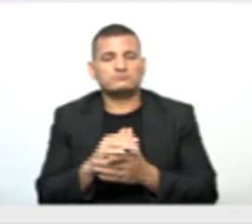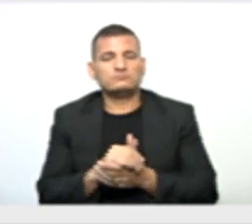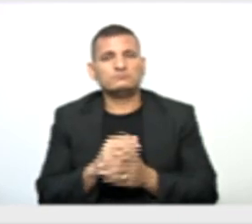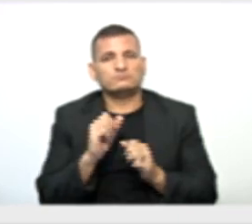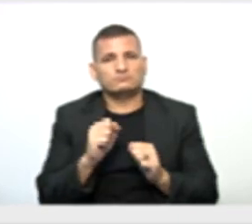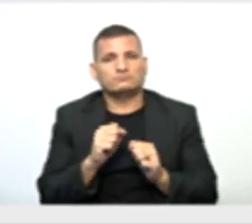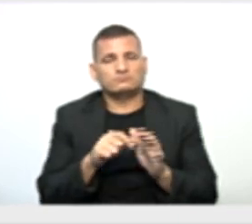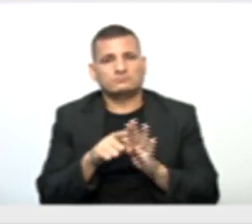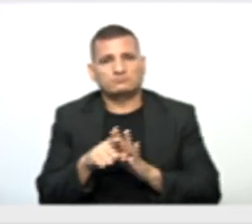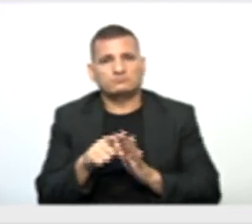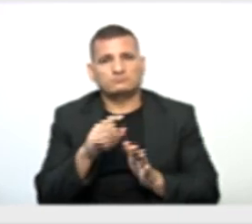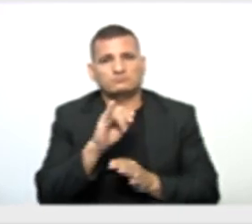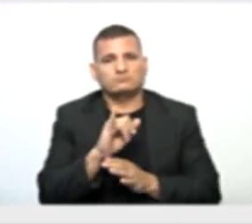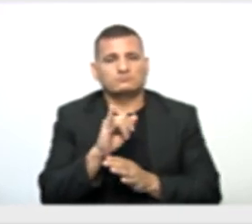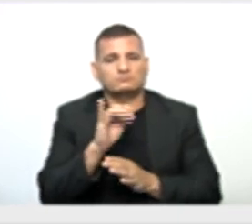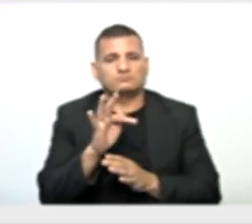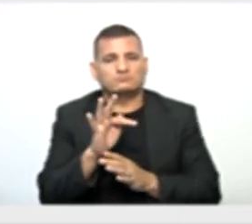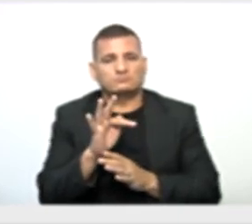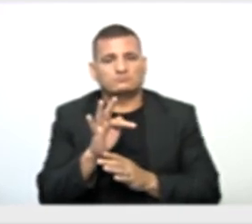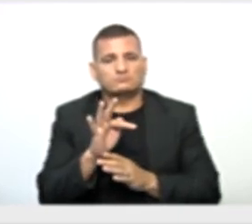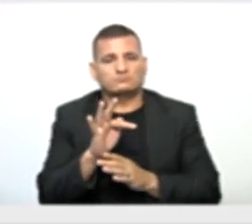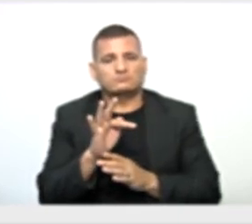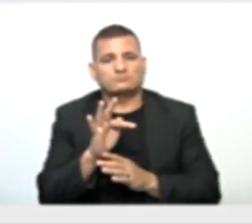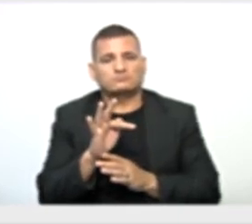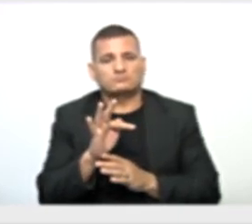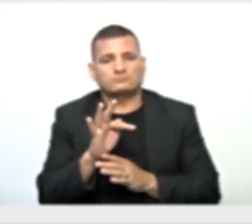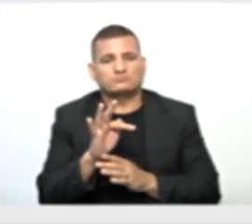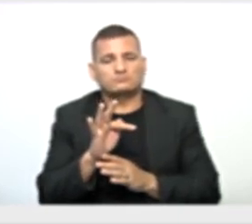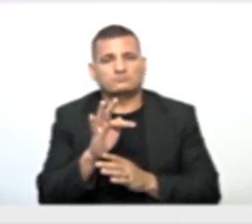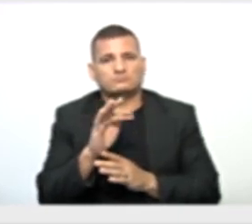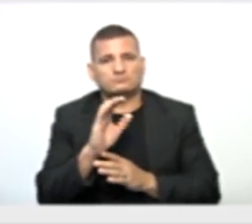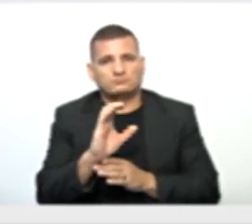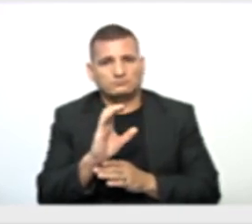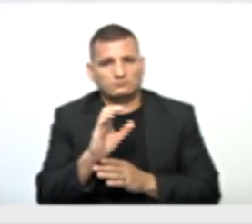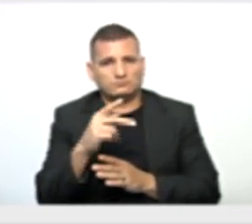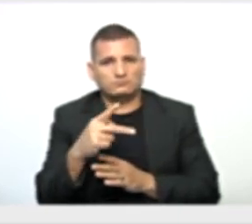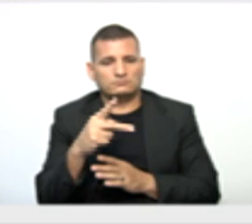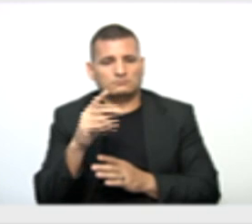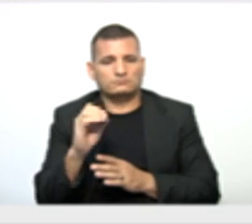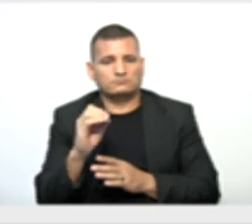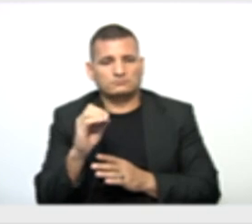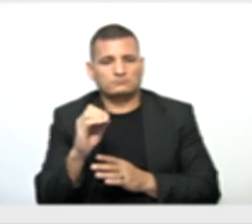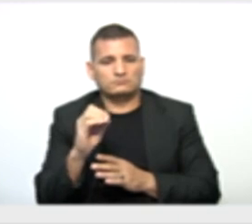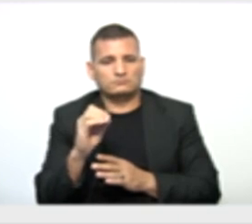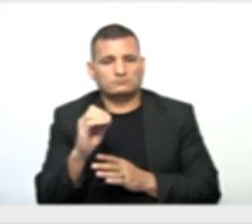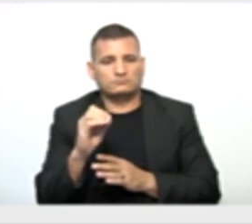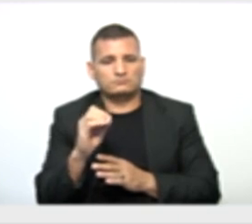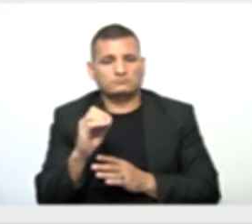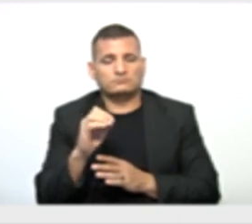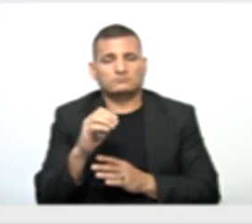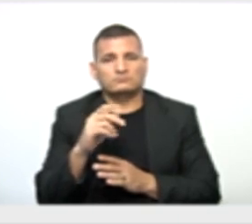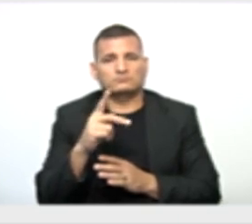if C maior que 0, então eu vou imprimir print